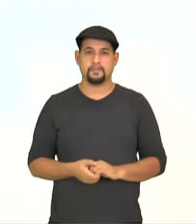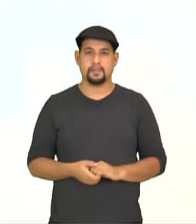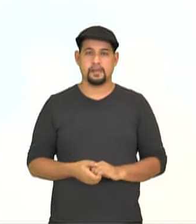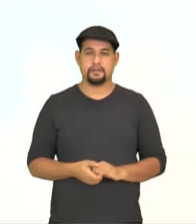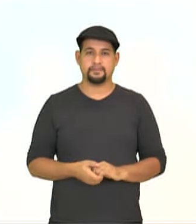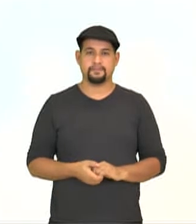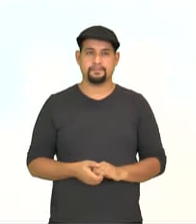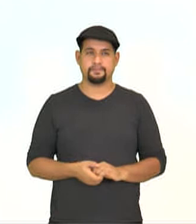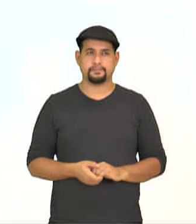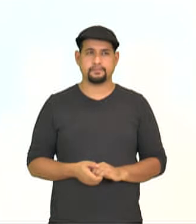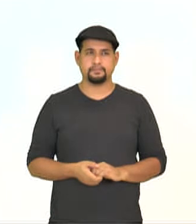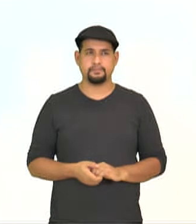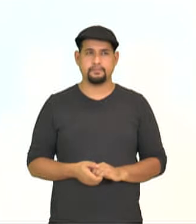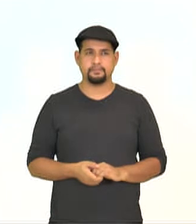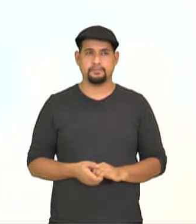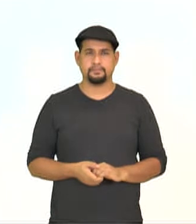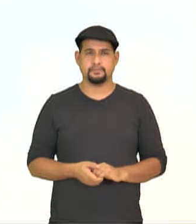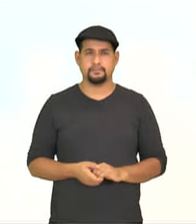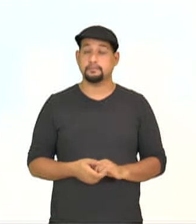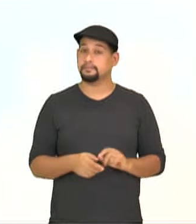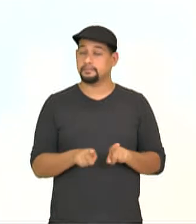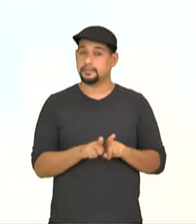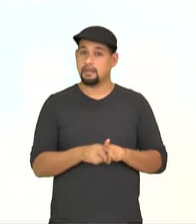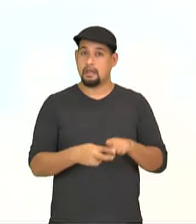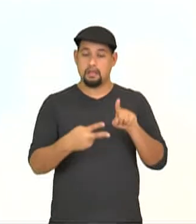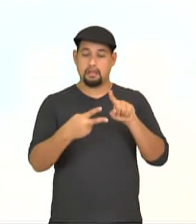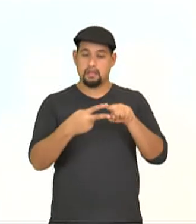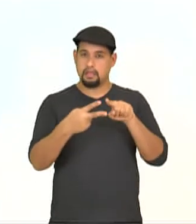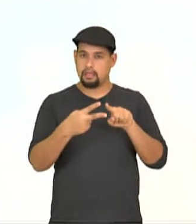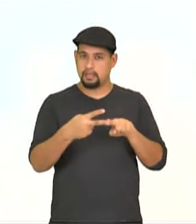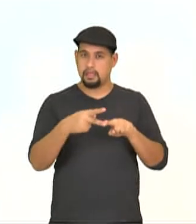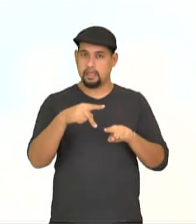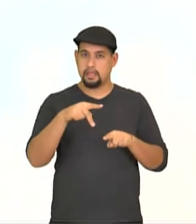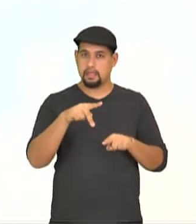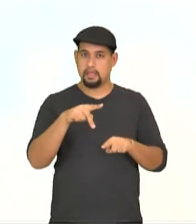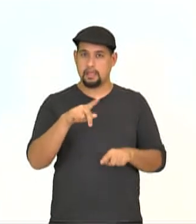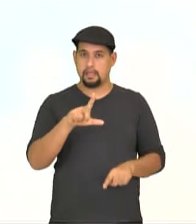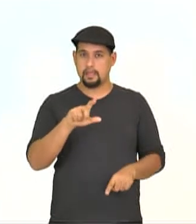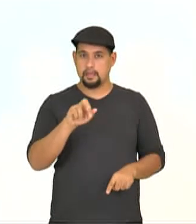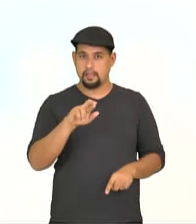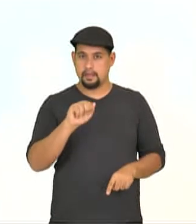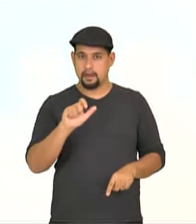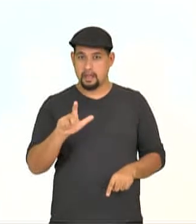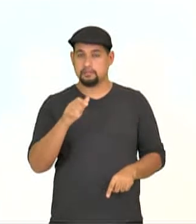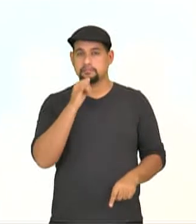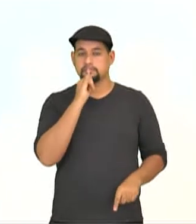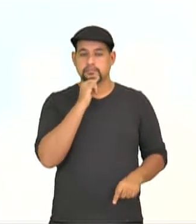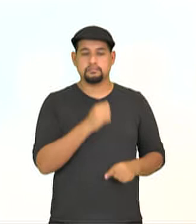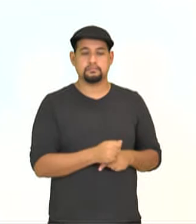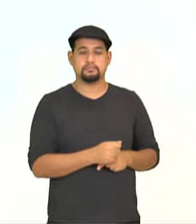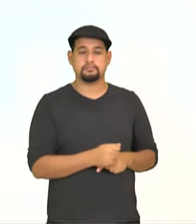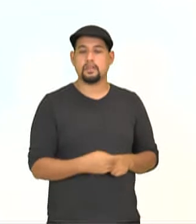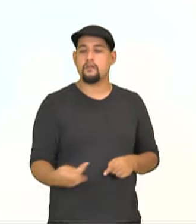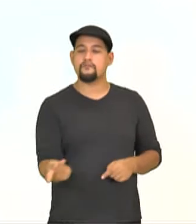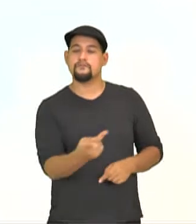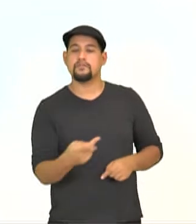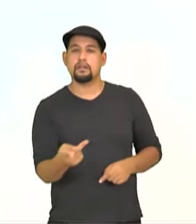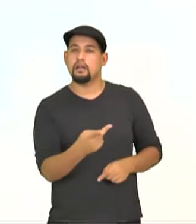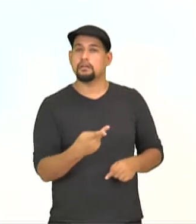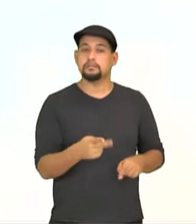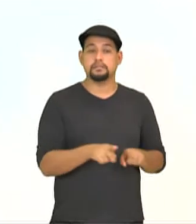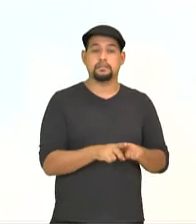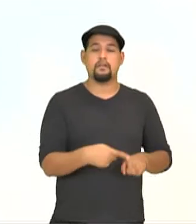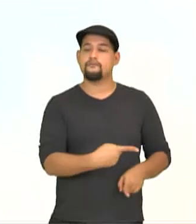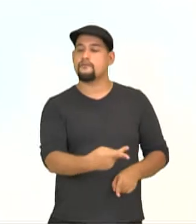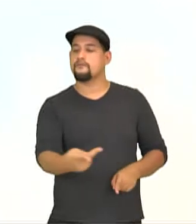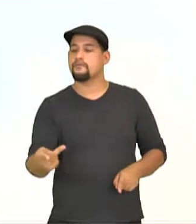Ya, la primeira e segunda persona del plural, nós outros e vosotras, concordam em número